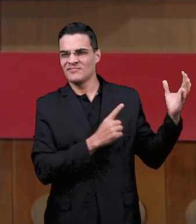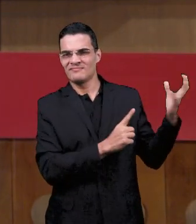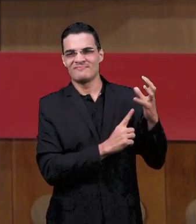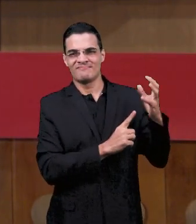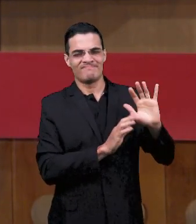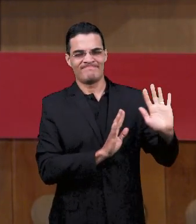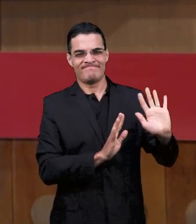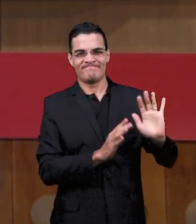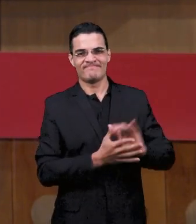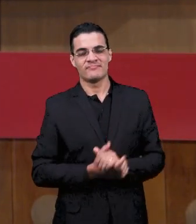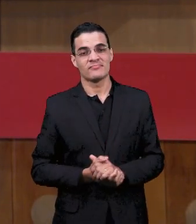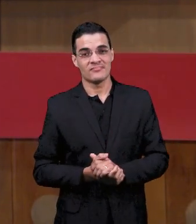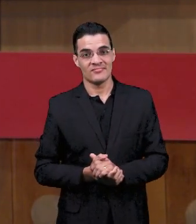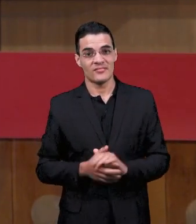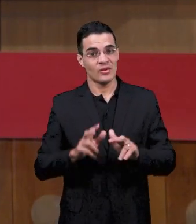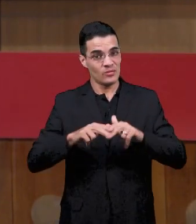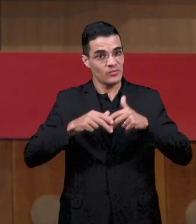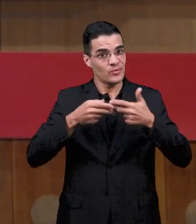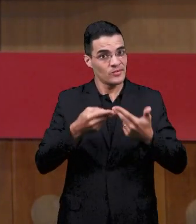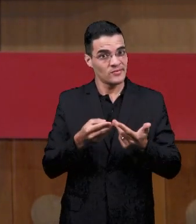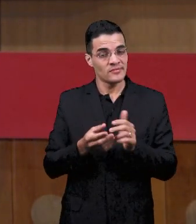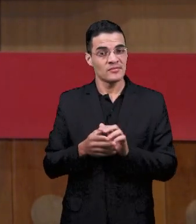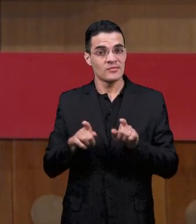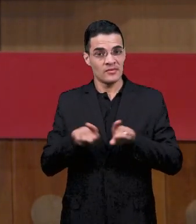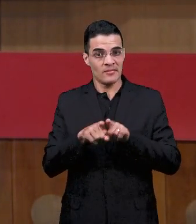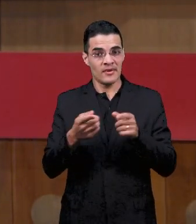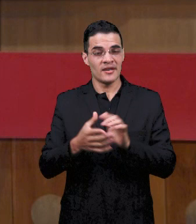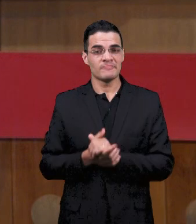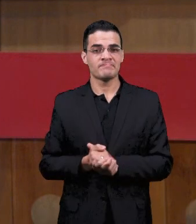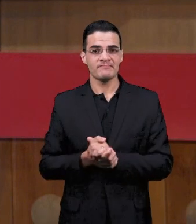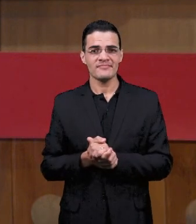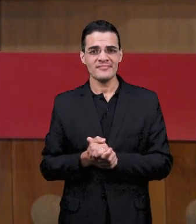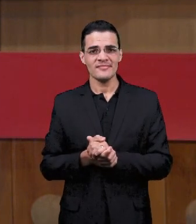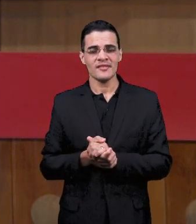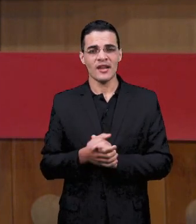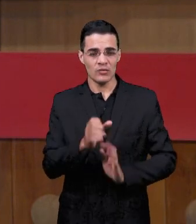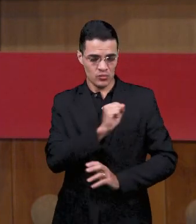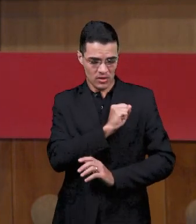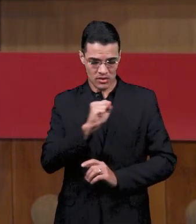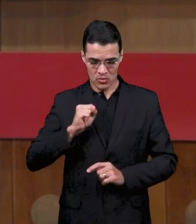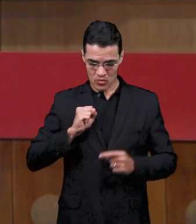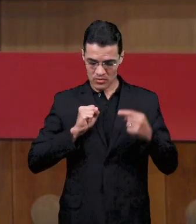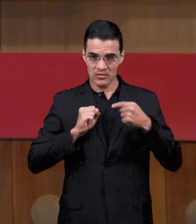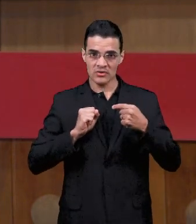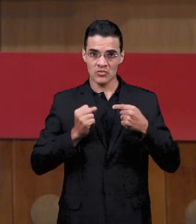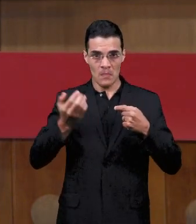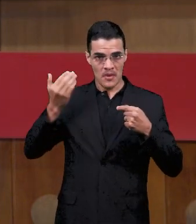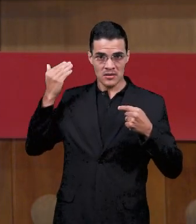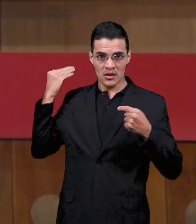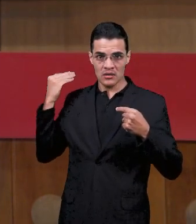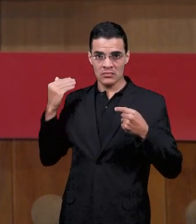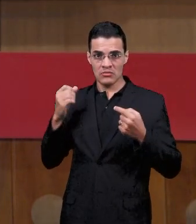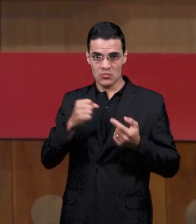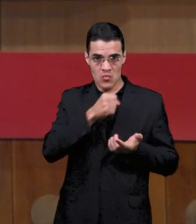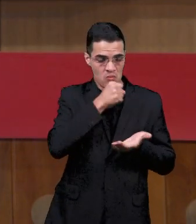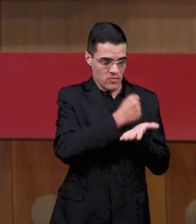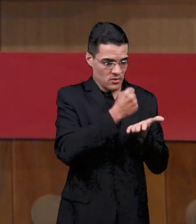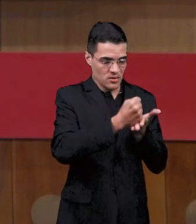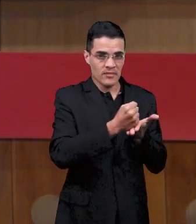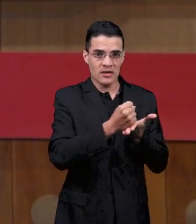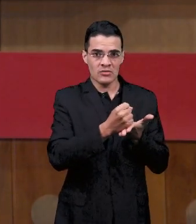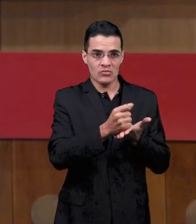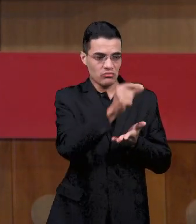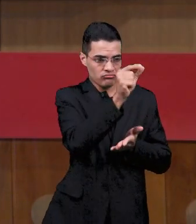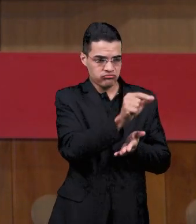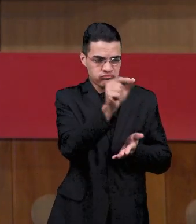sacerdote, né, e Deus os fez reis e sacerdotes, lá no Antigo Testamento, quando